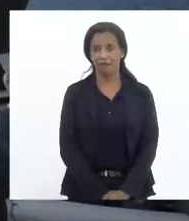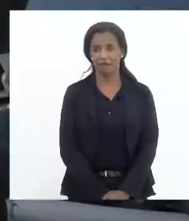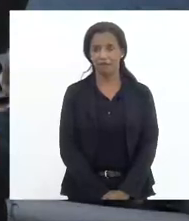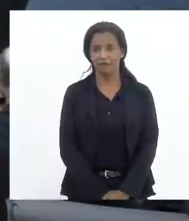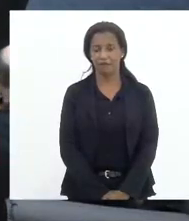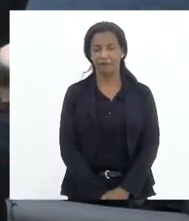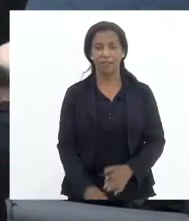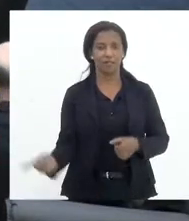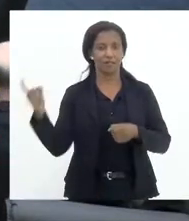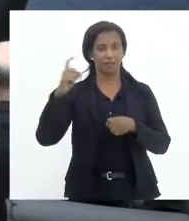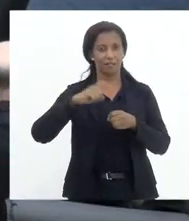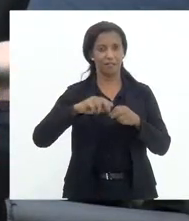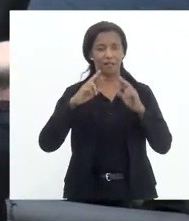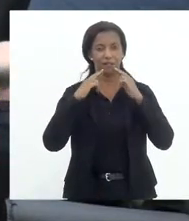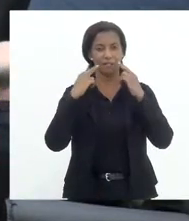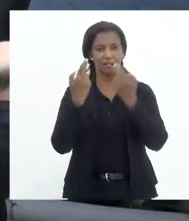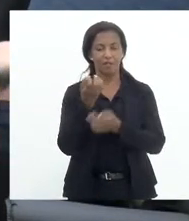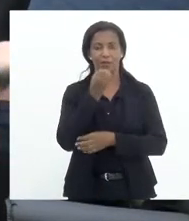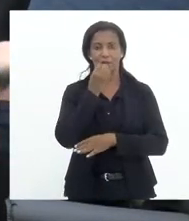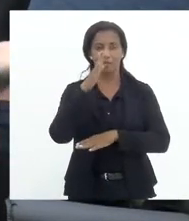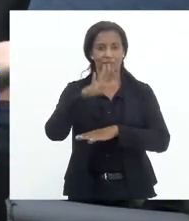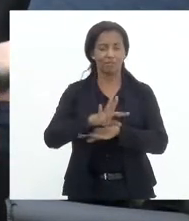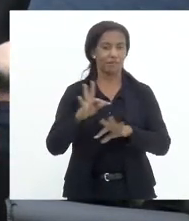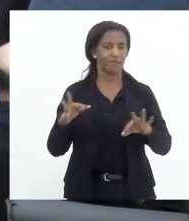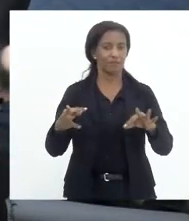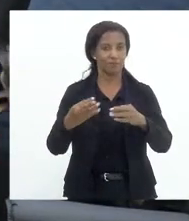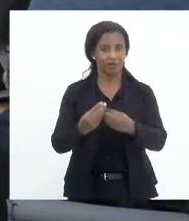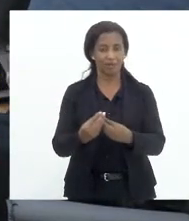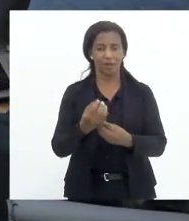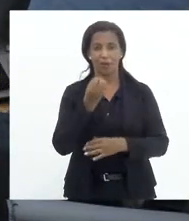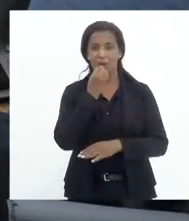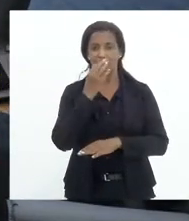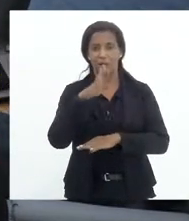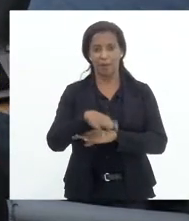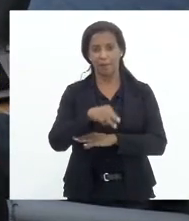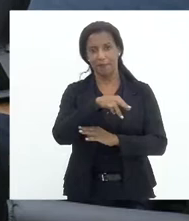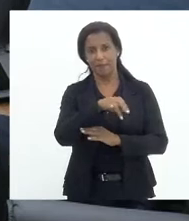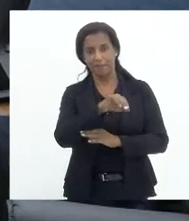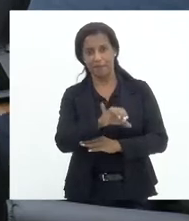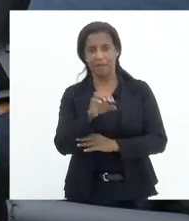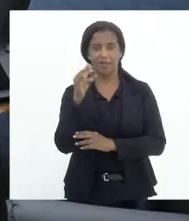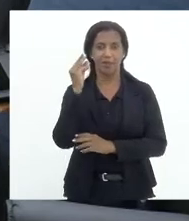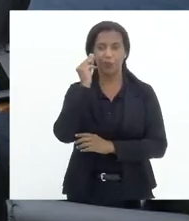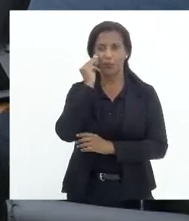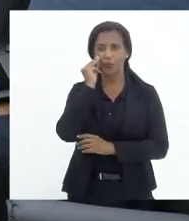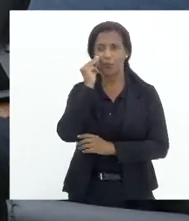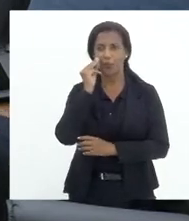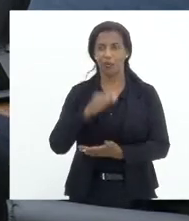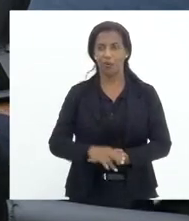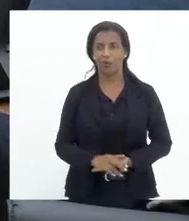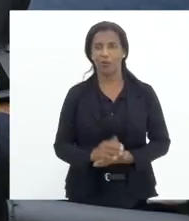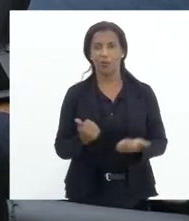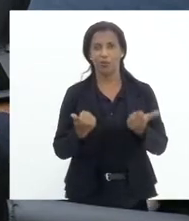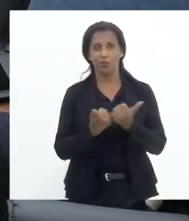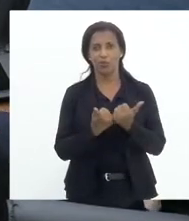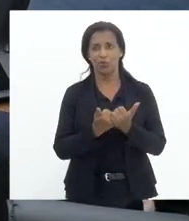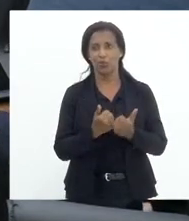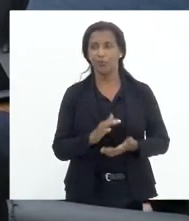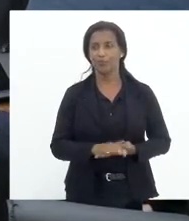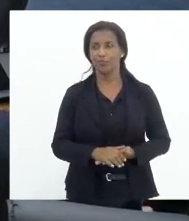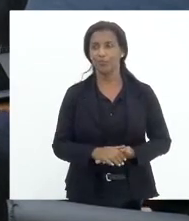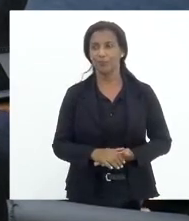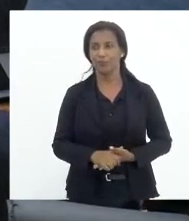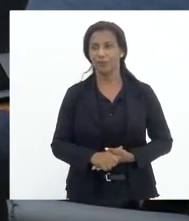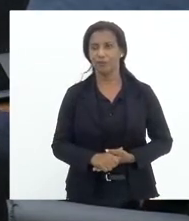e está reaberta a sessão Boa tarde a todas e todos boa tarde mim que boa tarde Mônica Boa tarde Subtenente